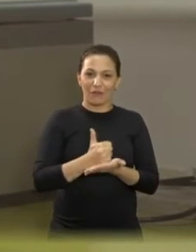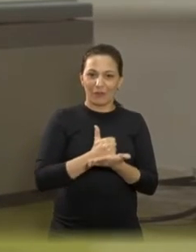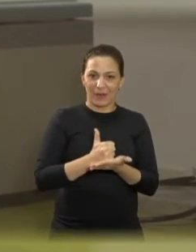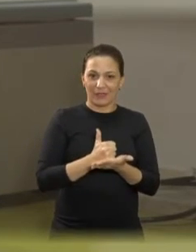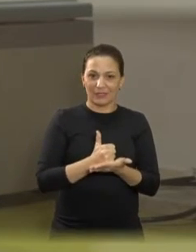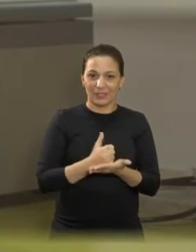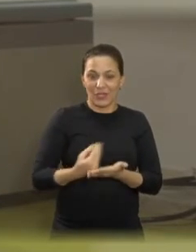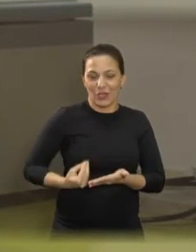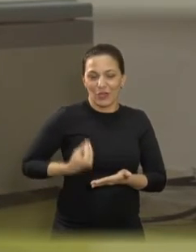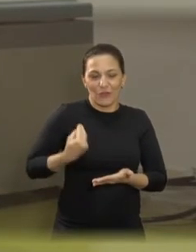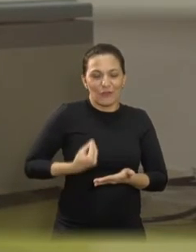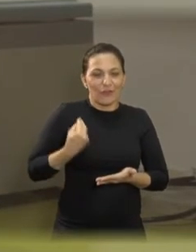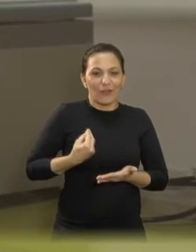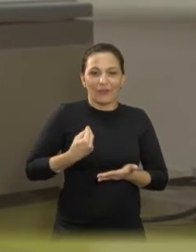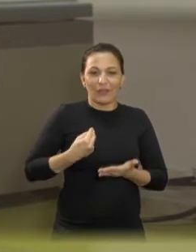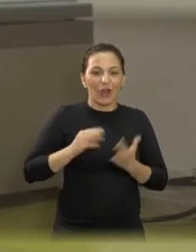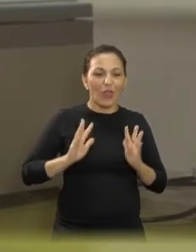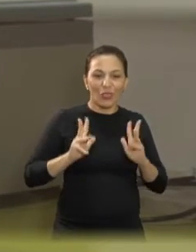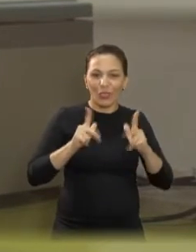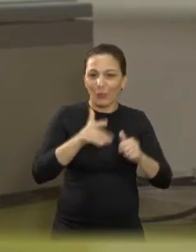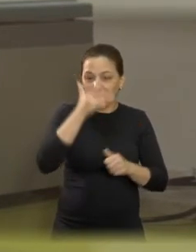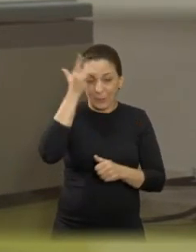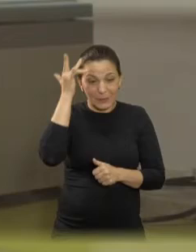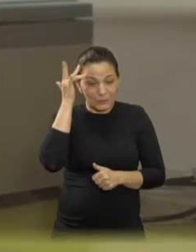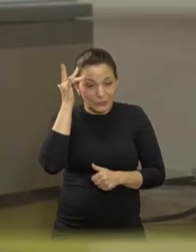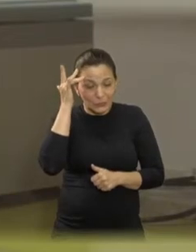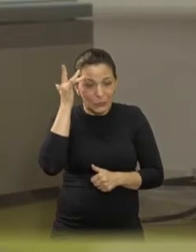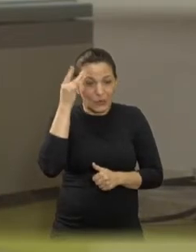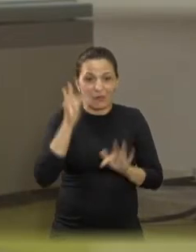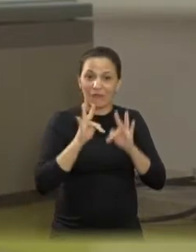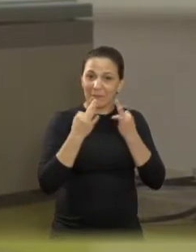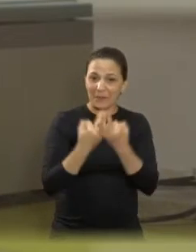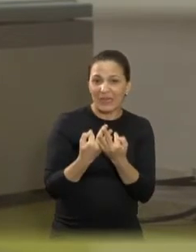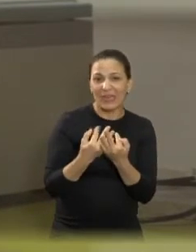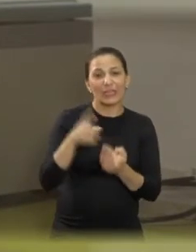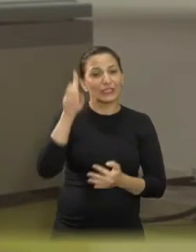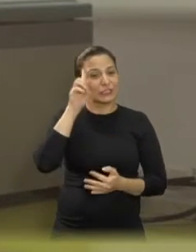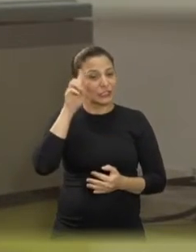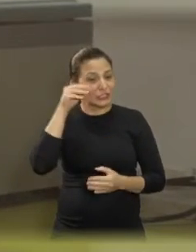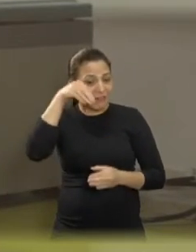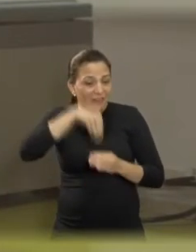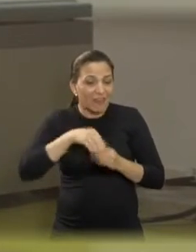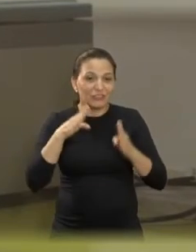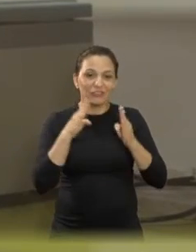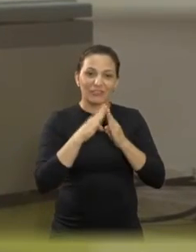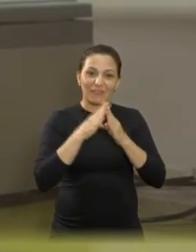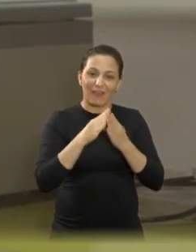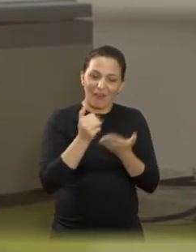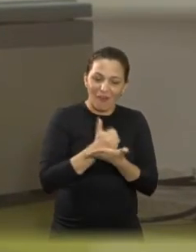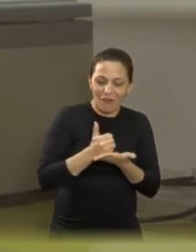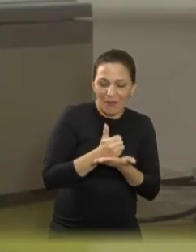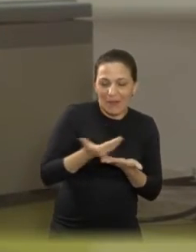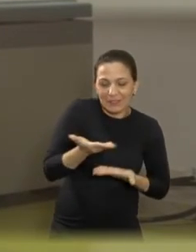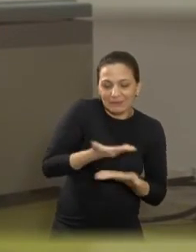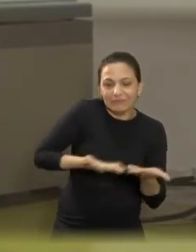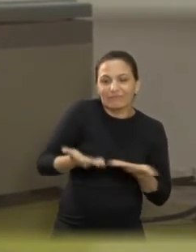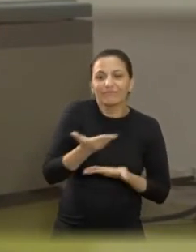Então, a minha vida, né, o meu dia a dia, a minha rotina, inclusive em casa, eu ouvi falar em farmácia. Não tem.